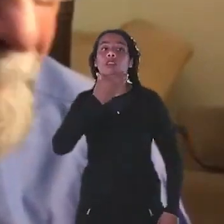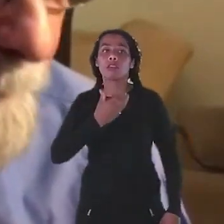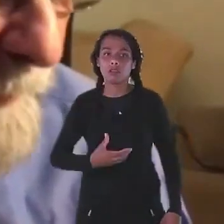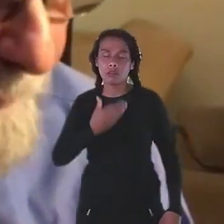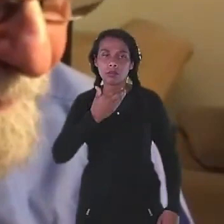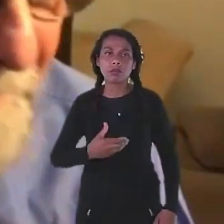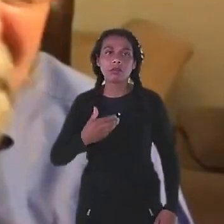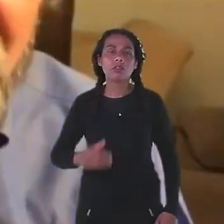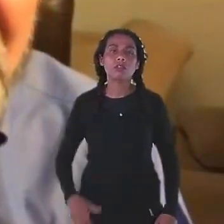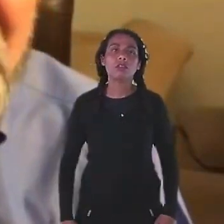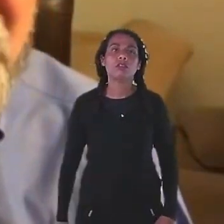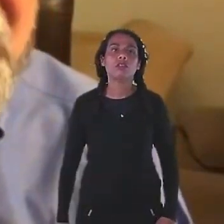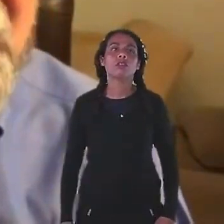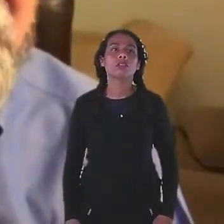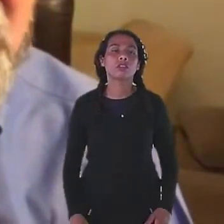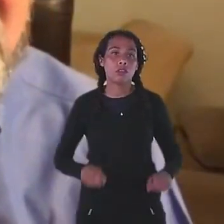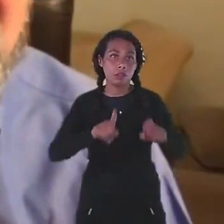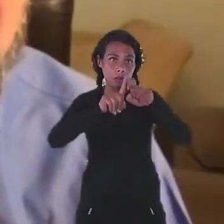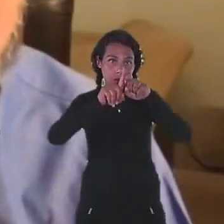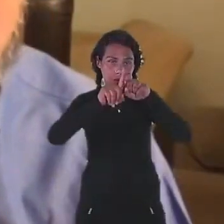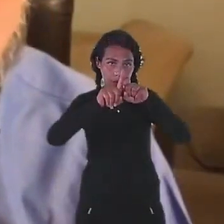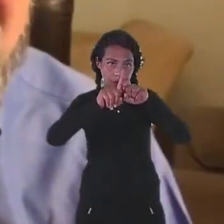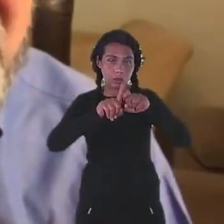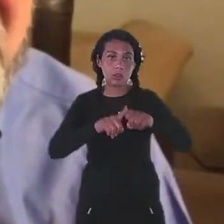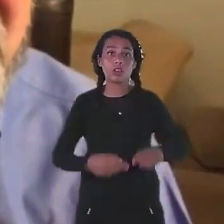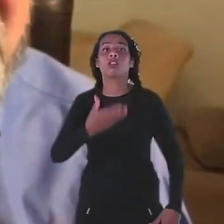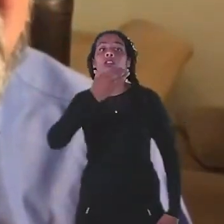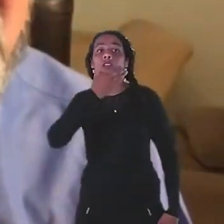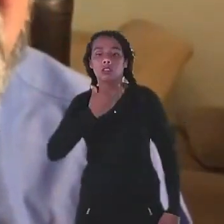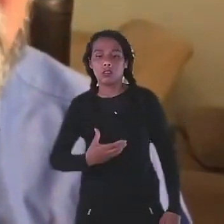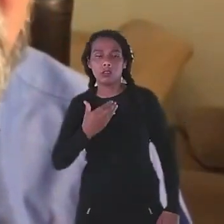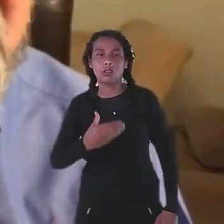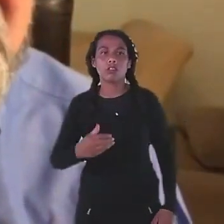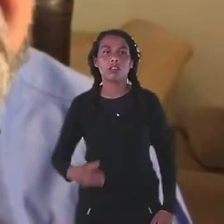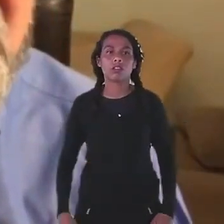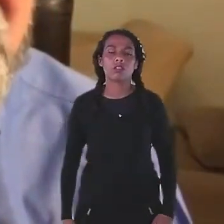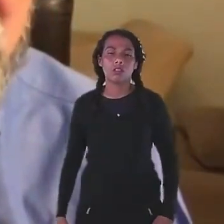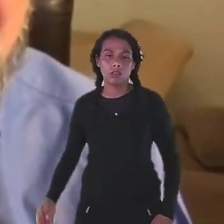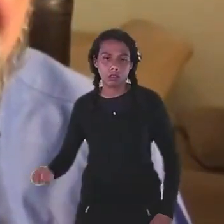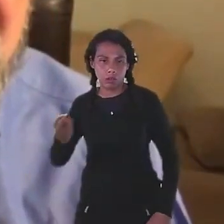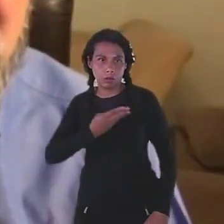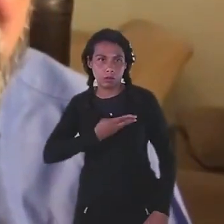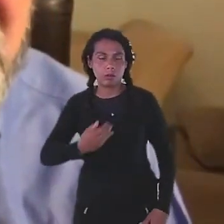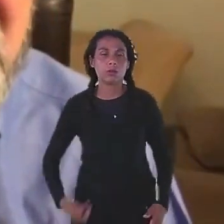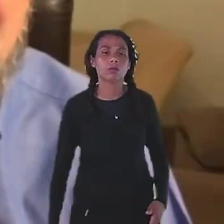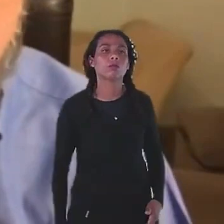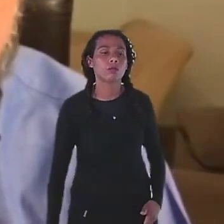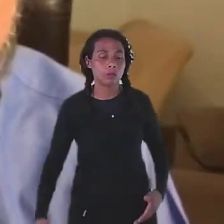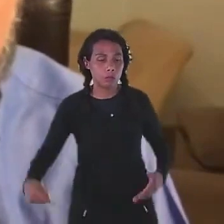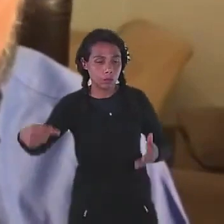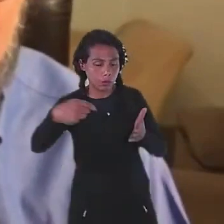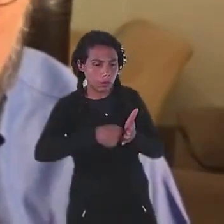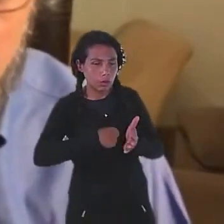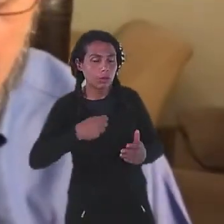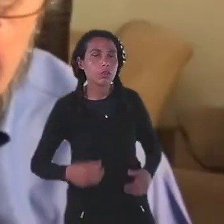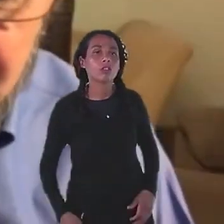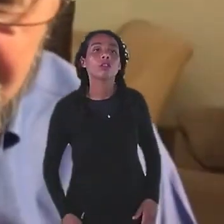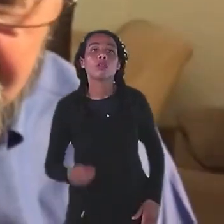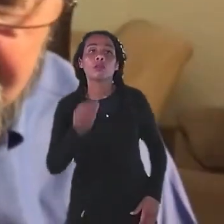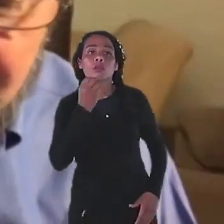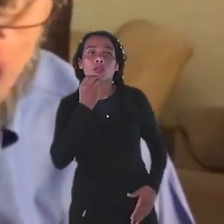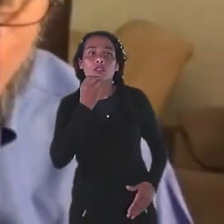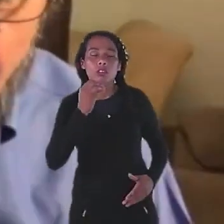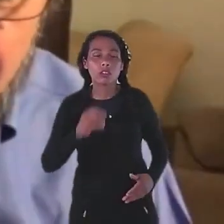ano, e ele falou: acho que está na hora de você escrever a sequência, né, com todas essas ideias novas depois da demonstração na Copa e